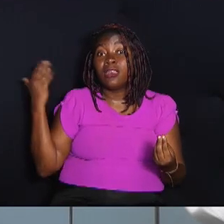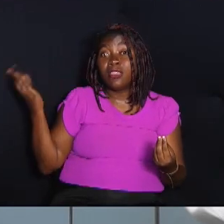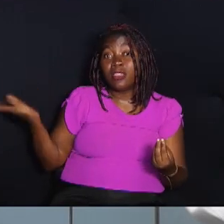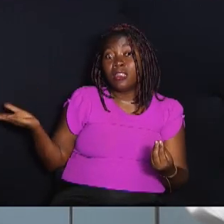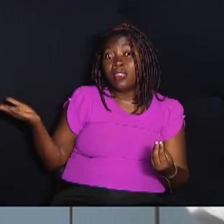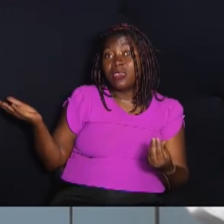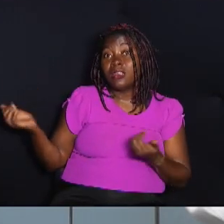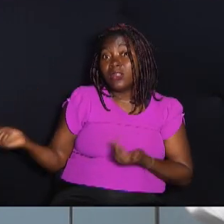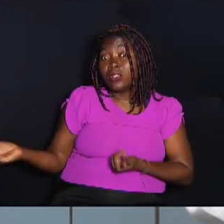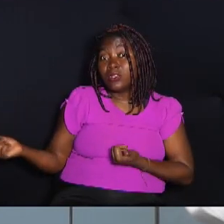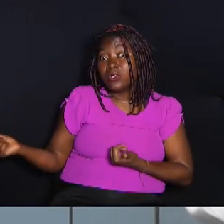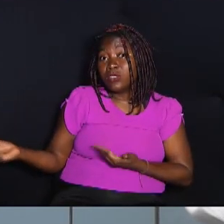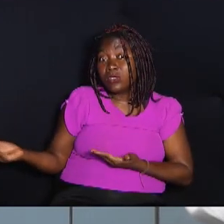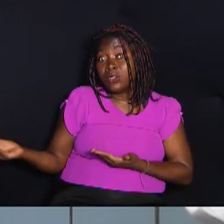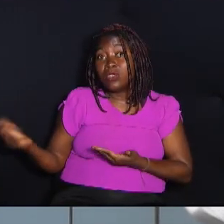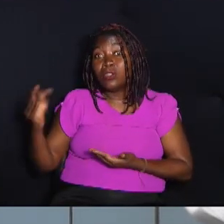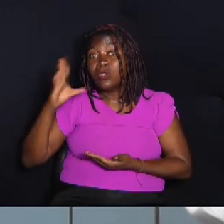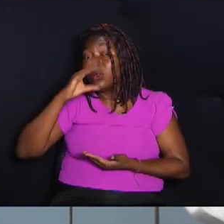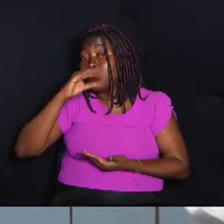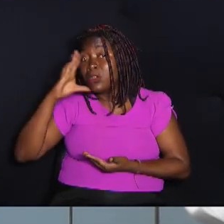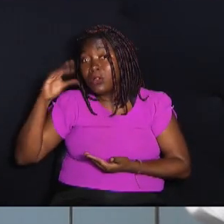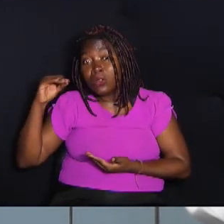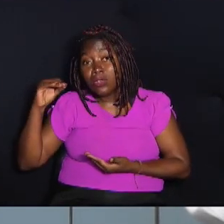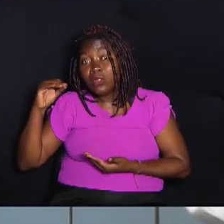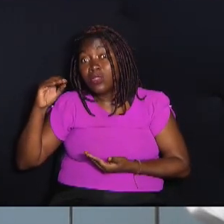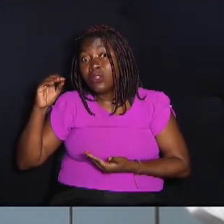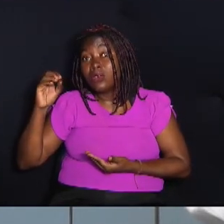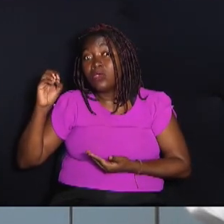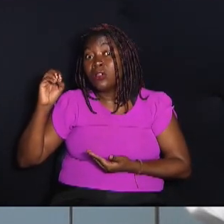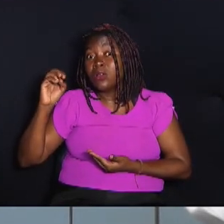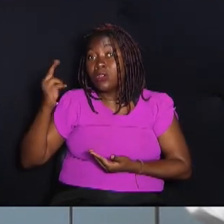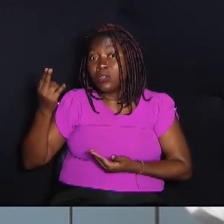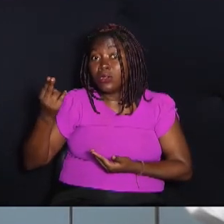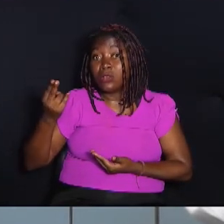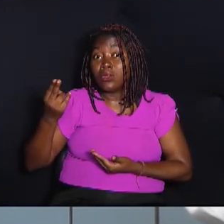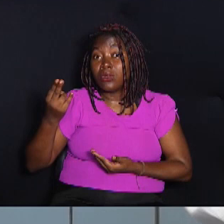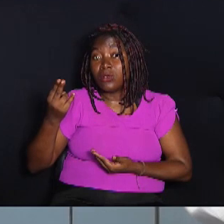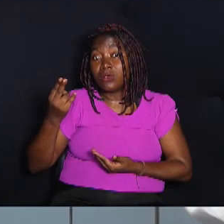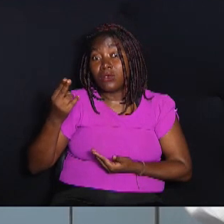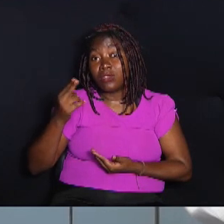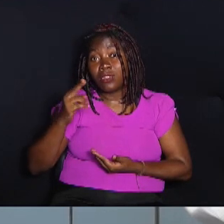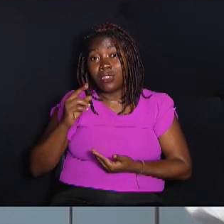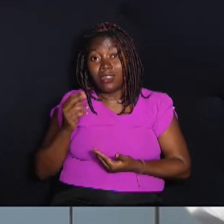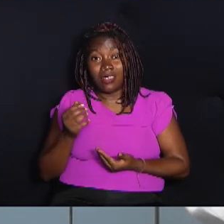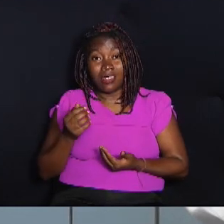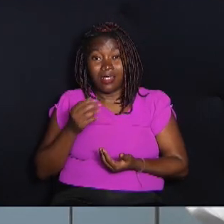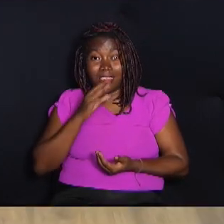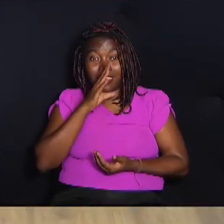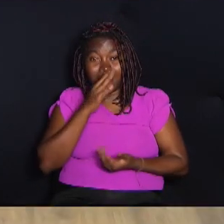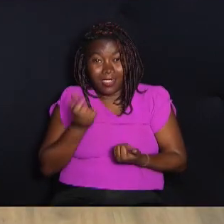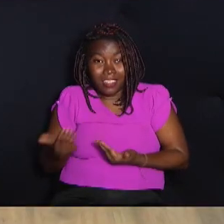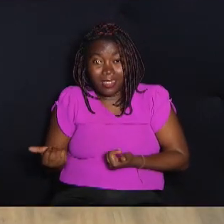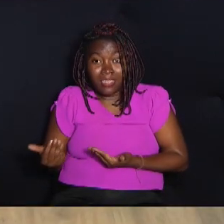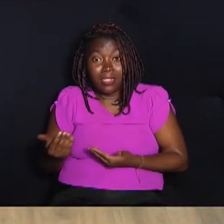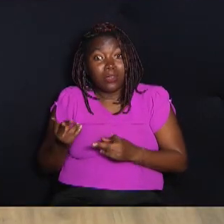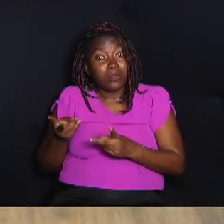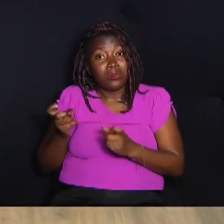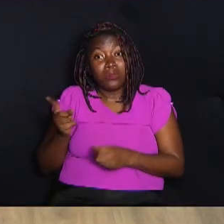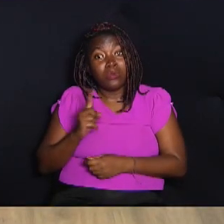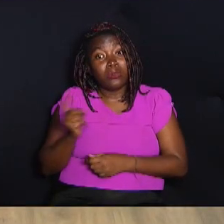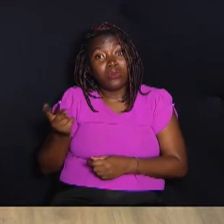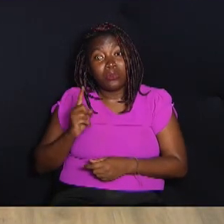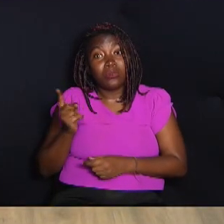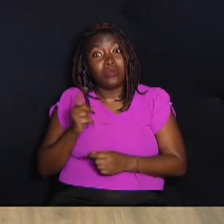daquele jovem ou daquele adulto ou daquele adolescente, ele não está identificando alguns sinais,